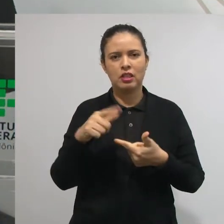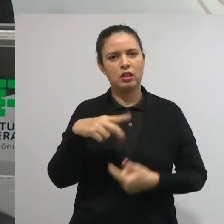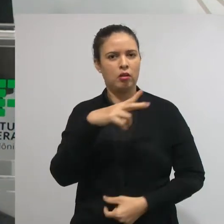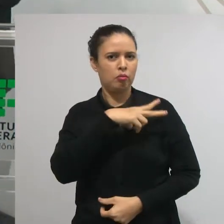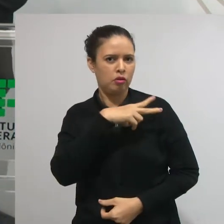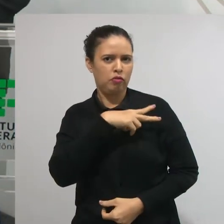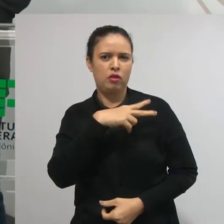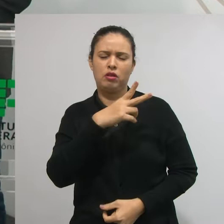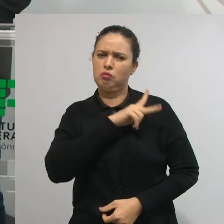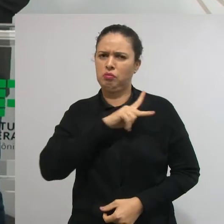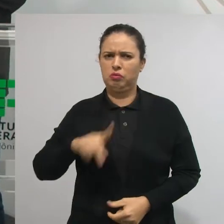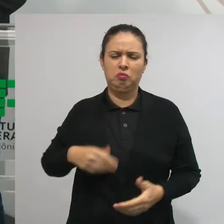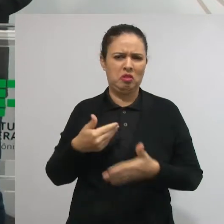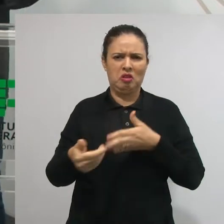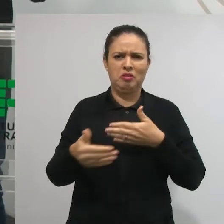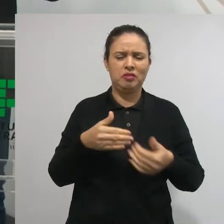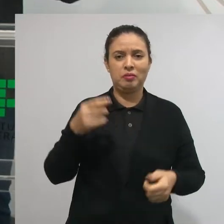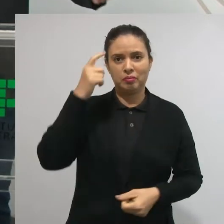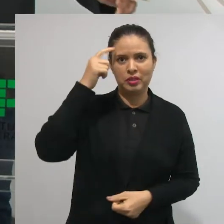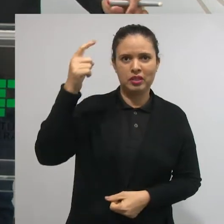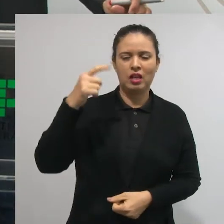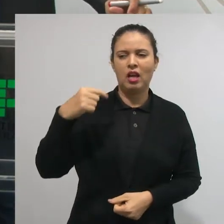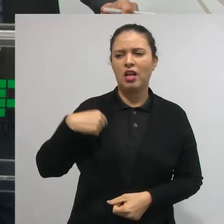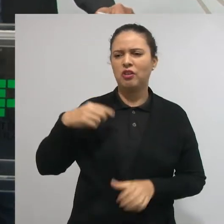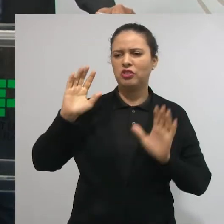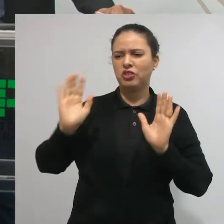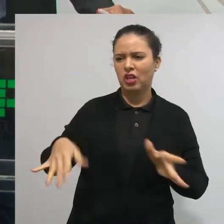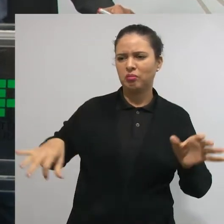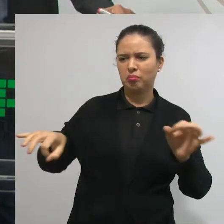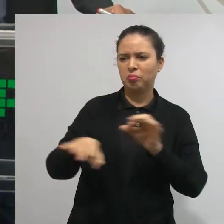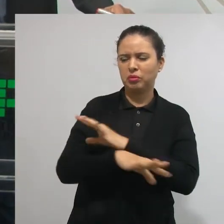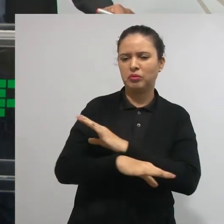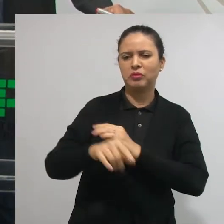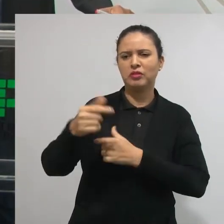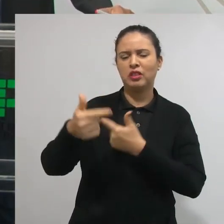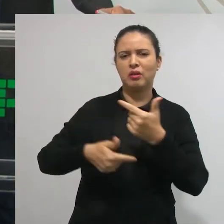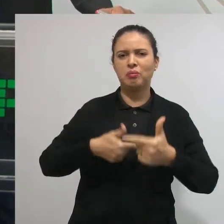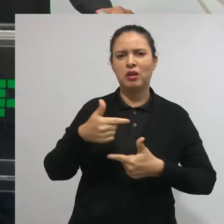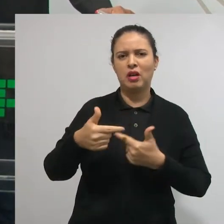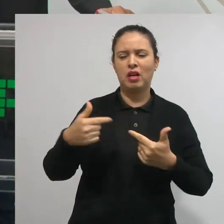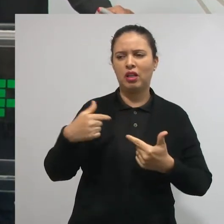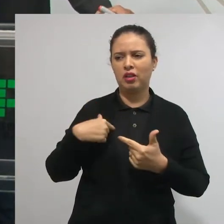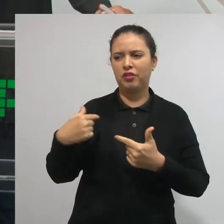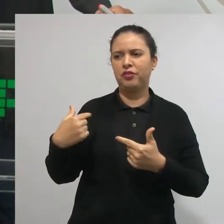na pública quanto na privada. Ah, não, mas é porque eu já sou funcionário público e